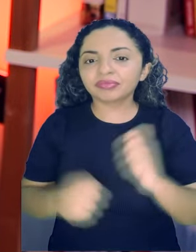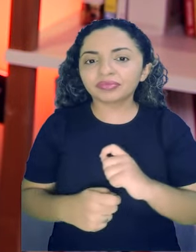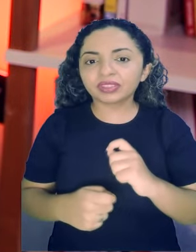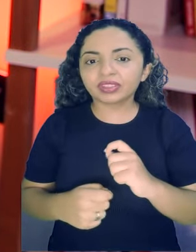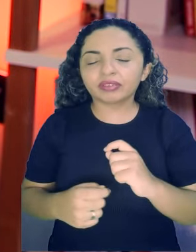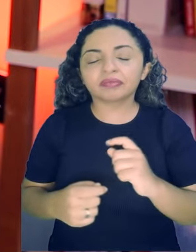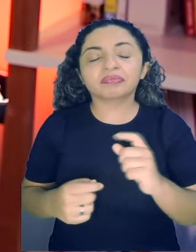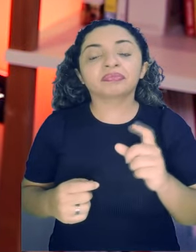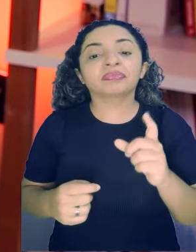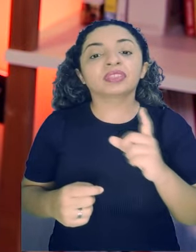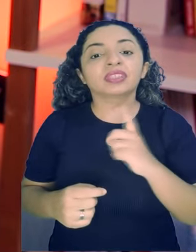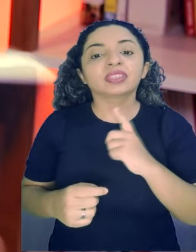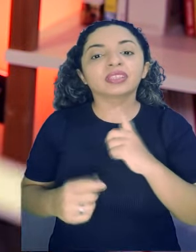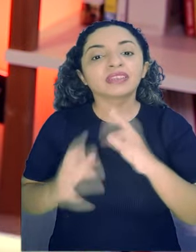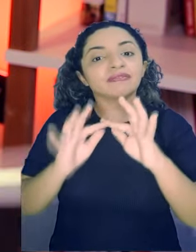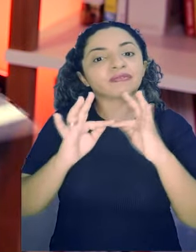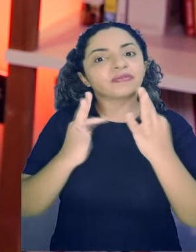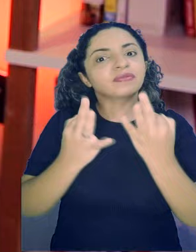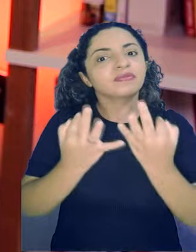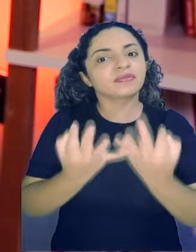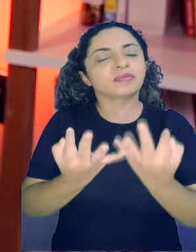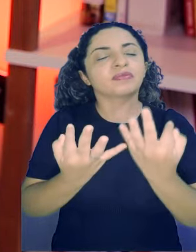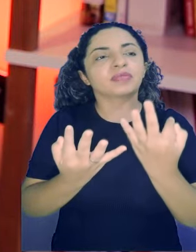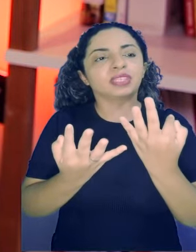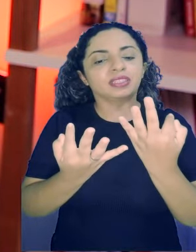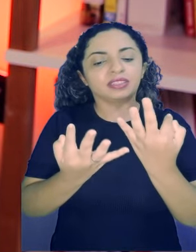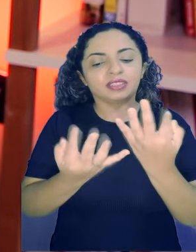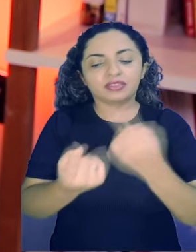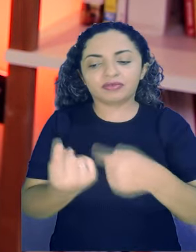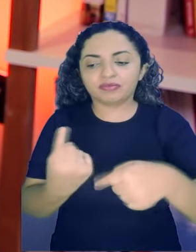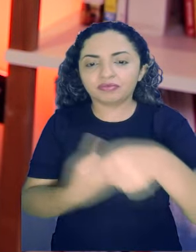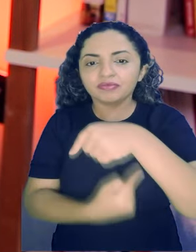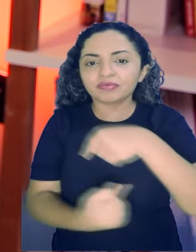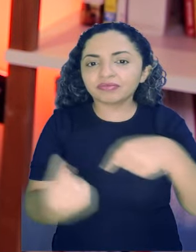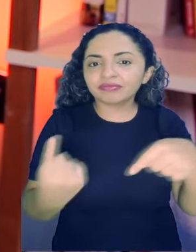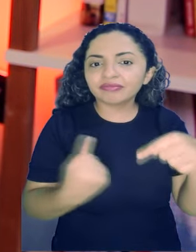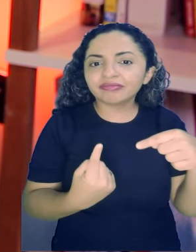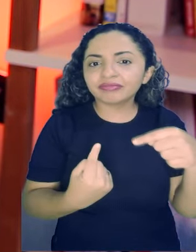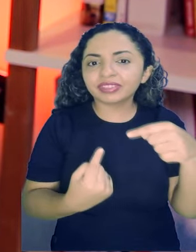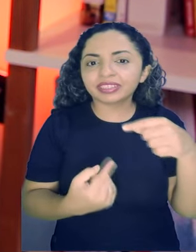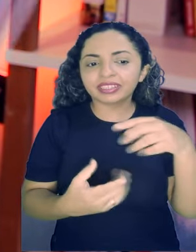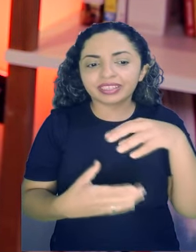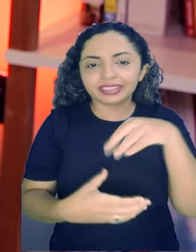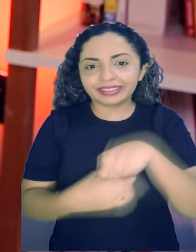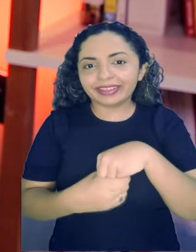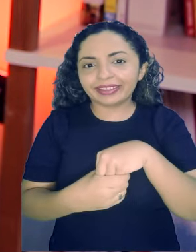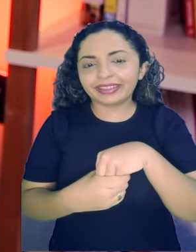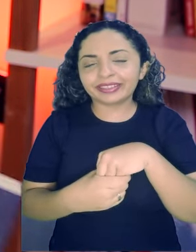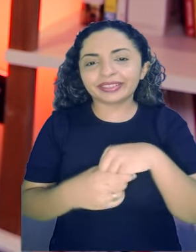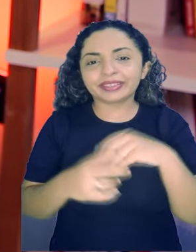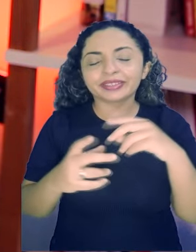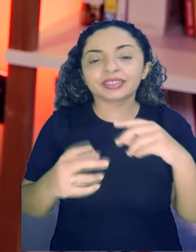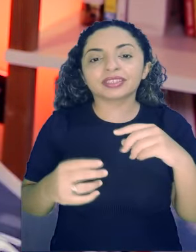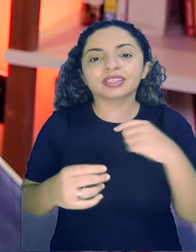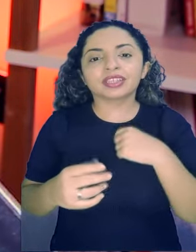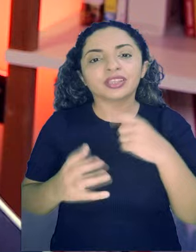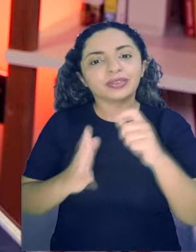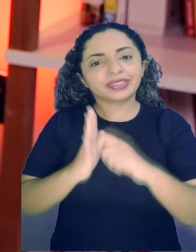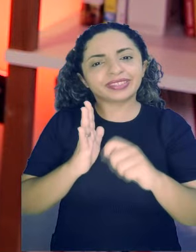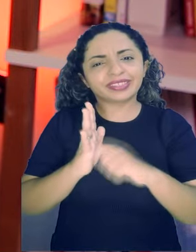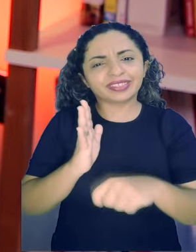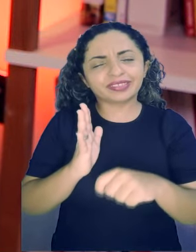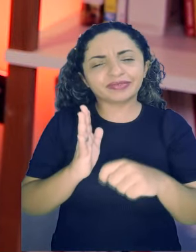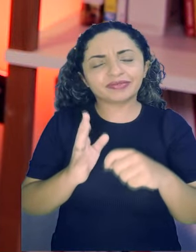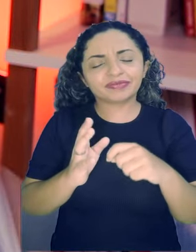essas relações familiares de forma até sistemática dentro dessa repetição. É um livro curtinho que eu até comecei a